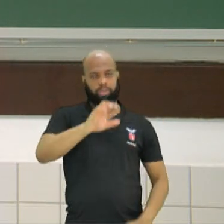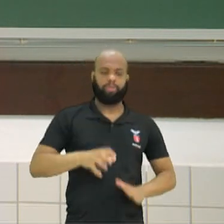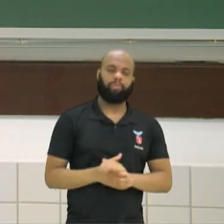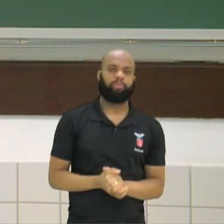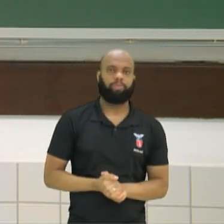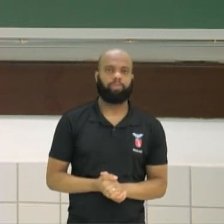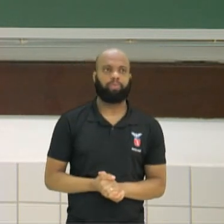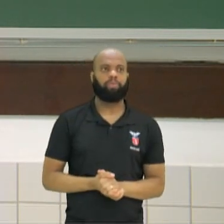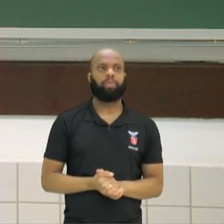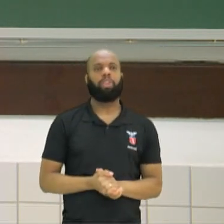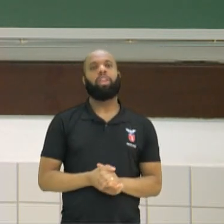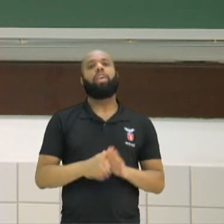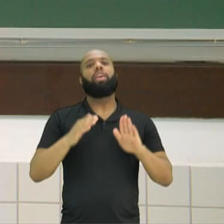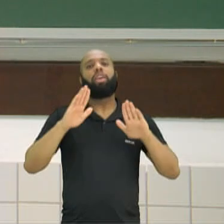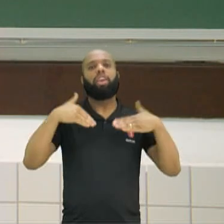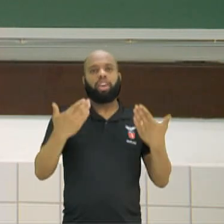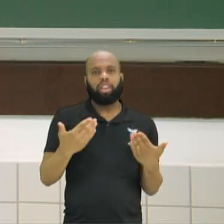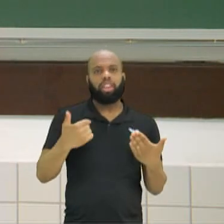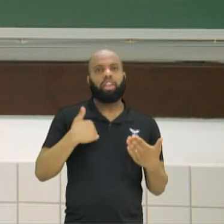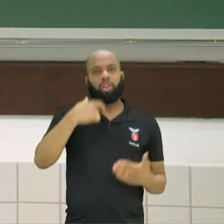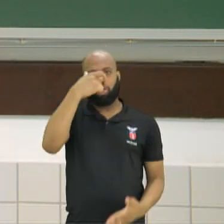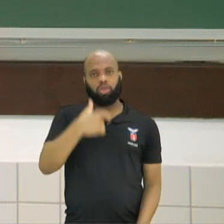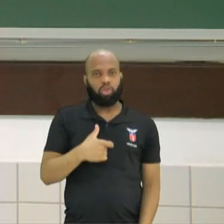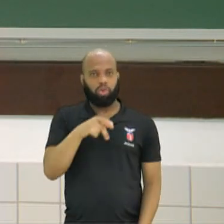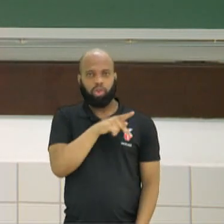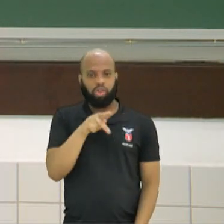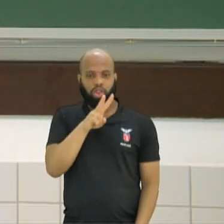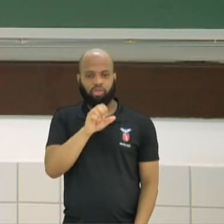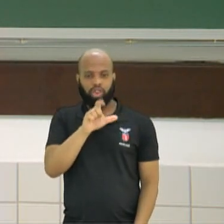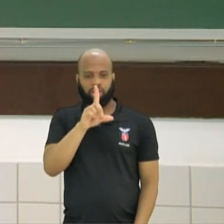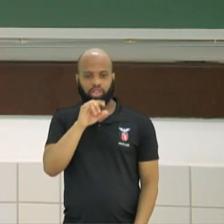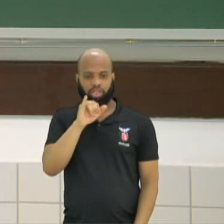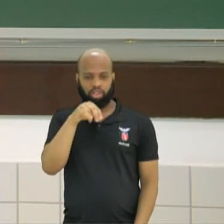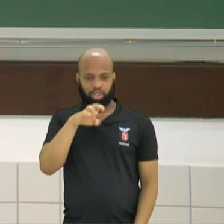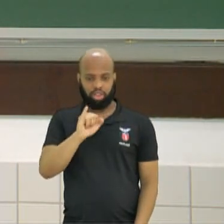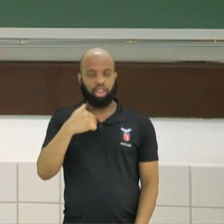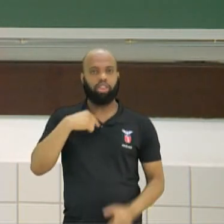argumentativos, beleza? Pessoal, eu sou o professor Valdinei, espero que vocês tenham